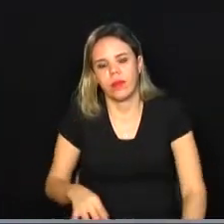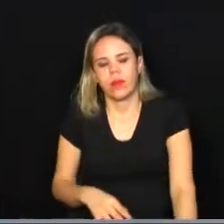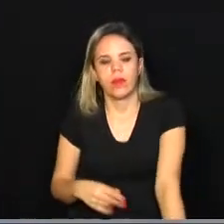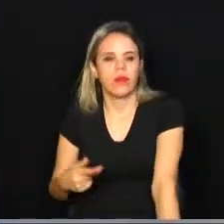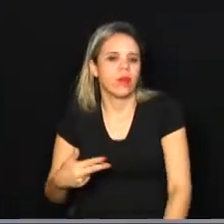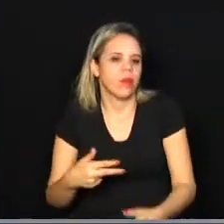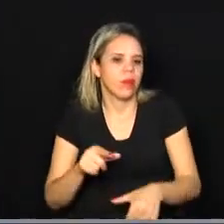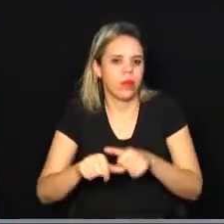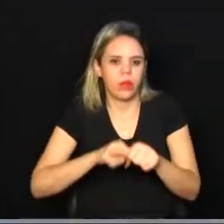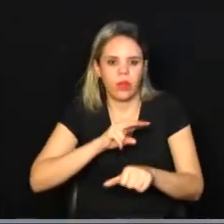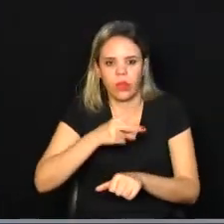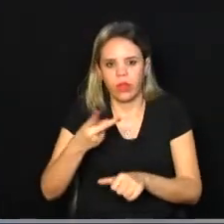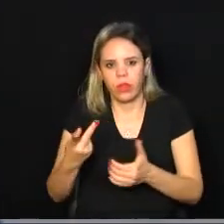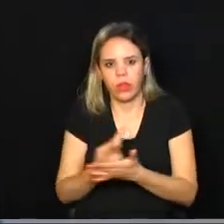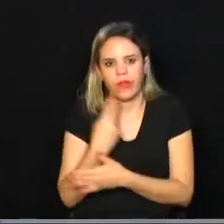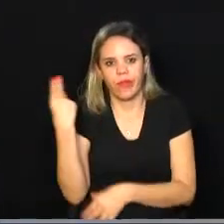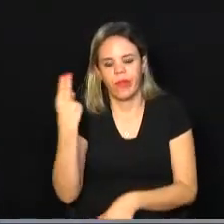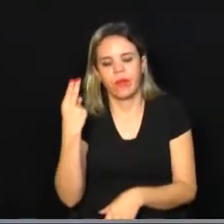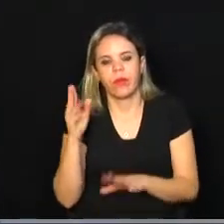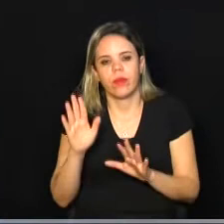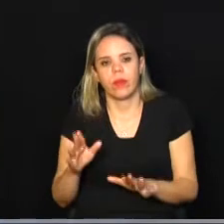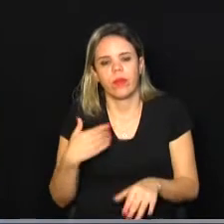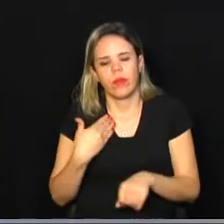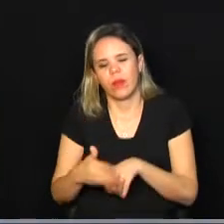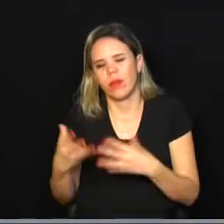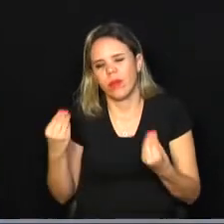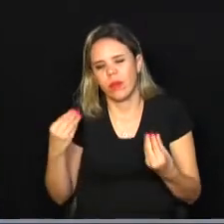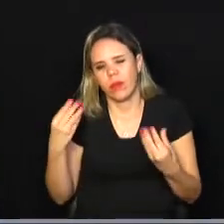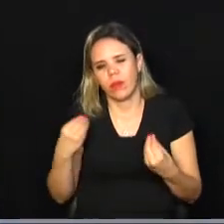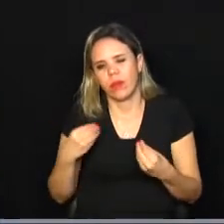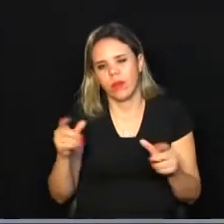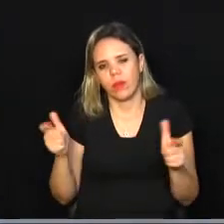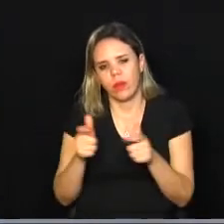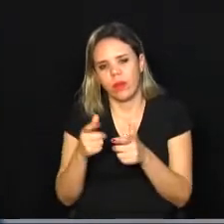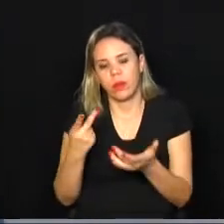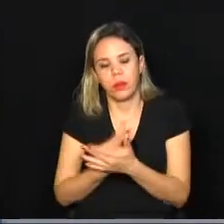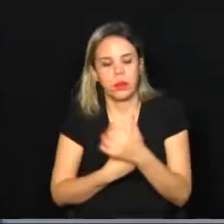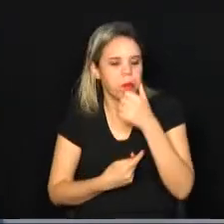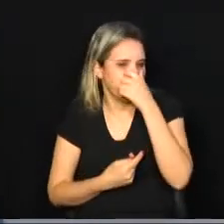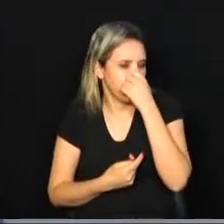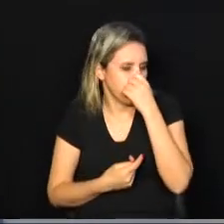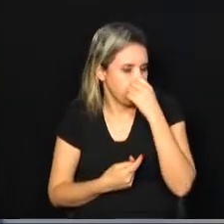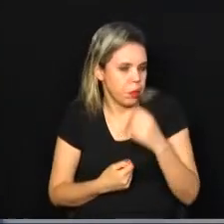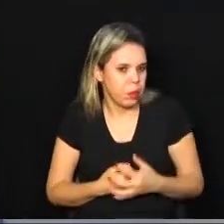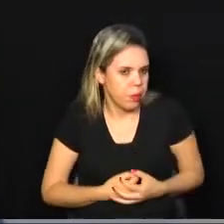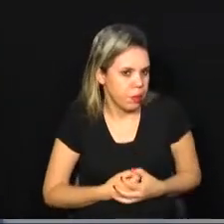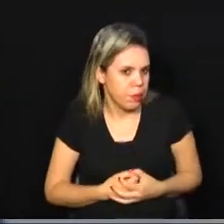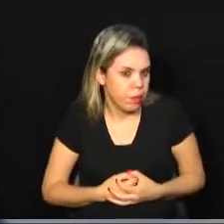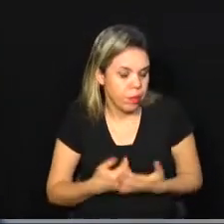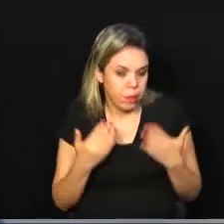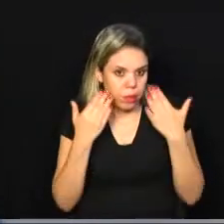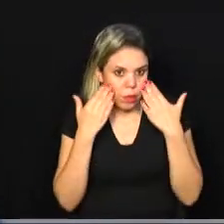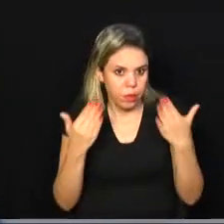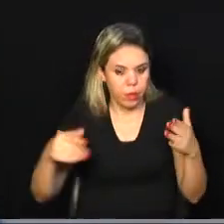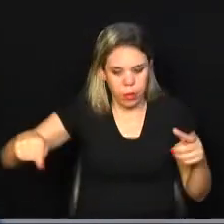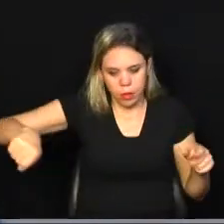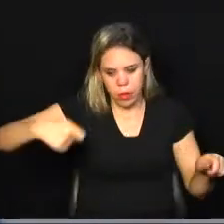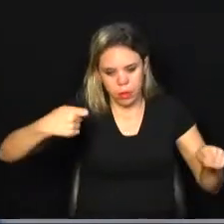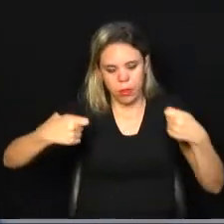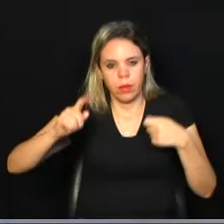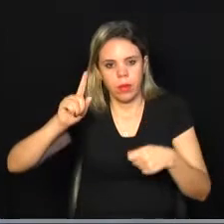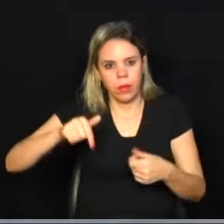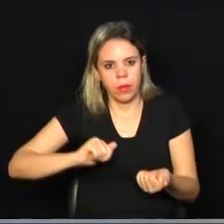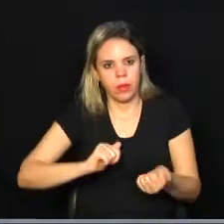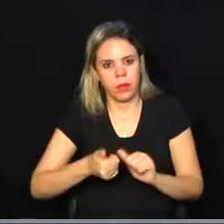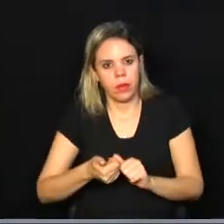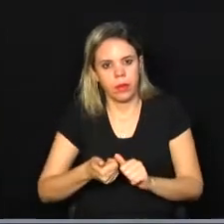uma virada errada, já foi. Então, eu treinava para minimizar os erros. E aí, eu me deparei com um tênis, que é o